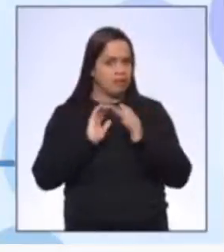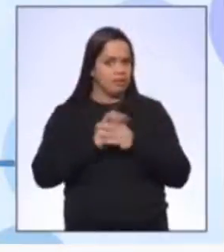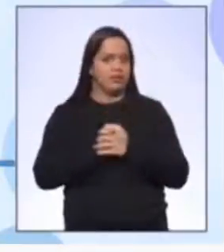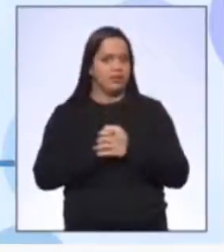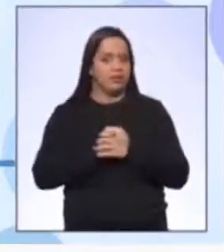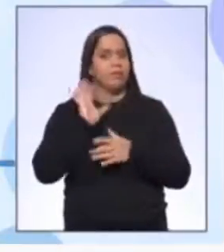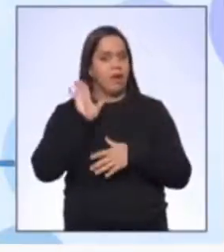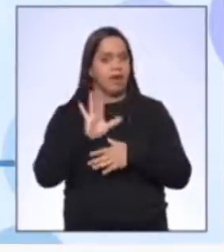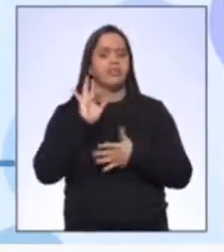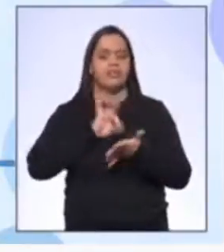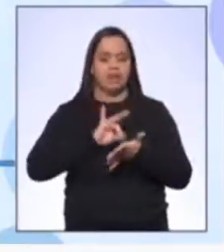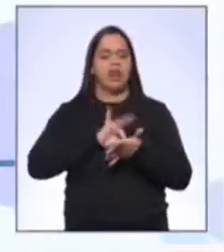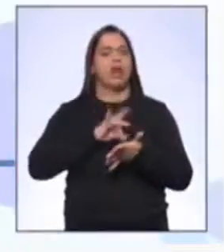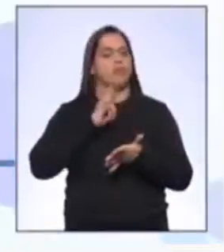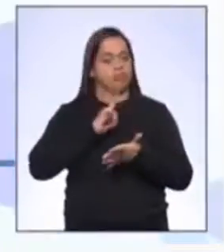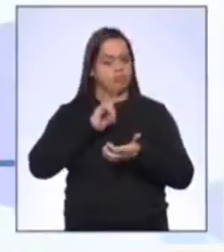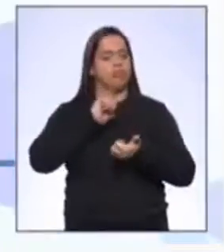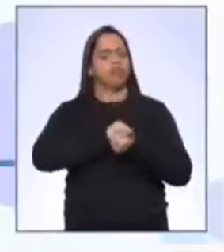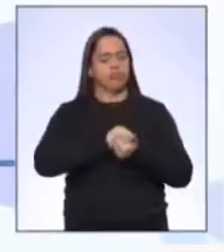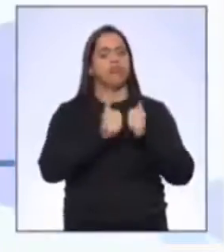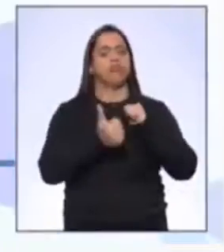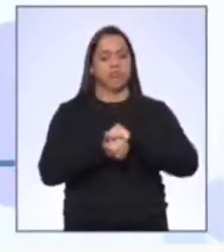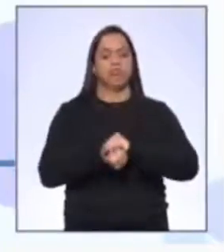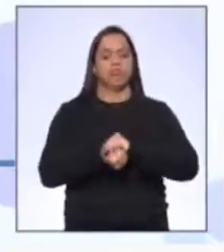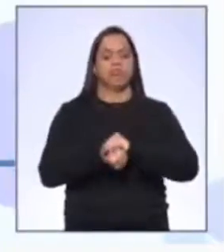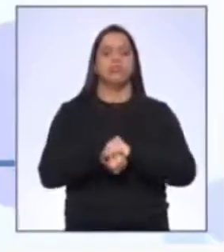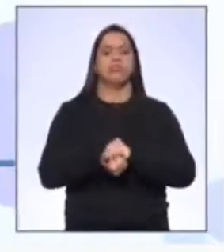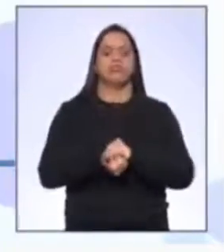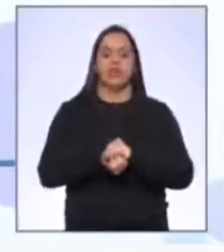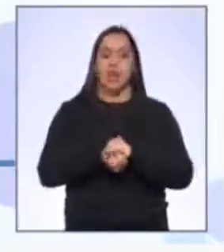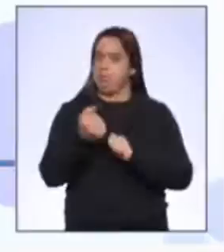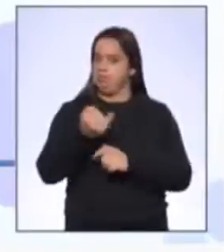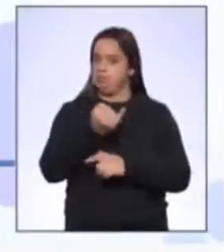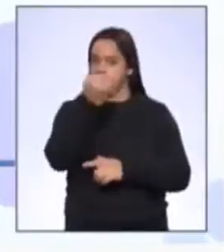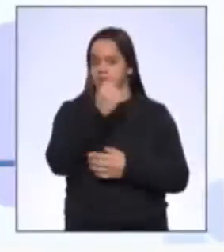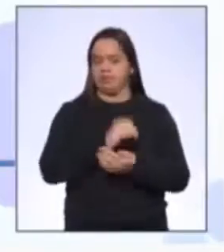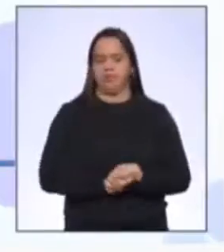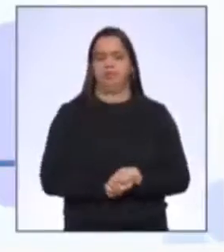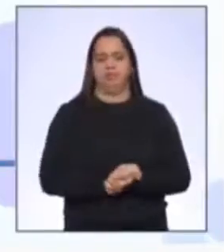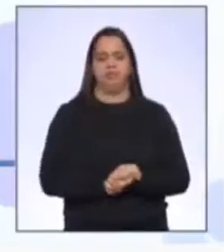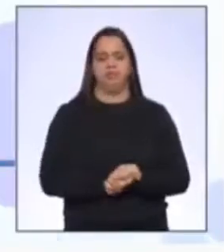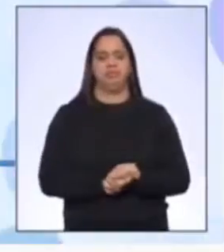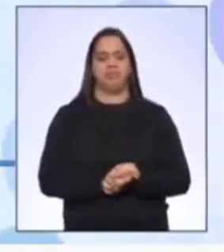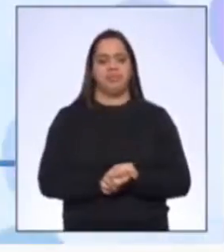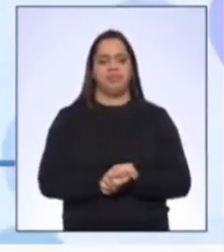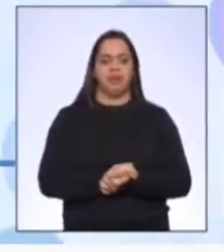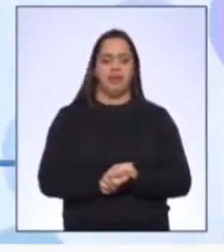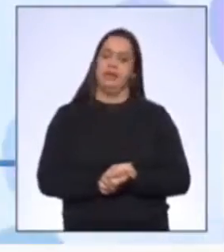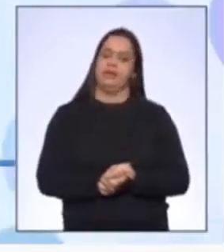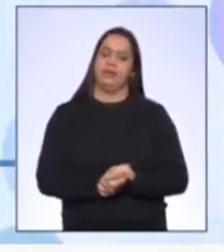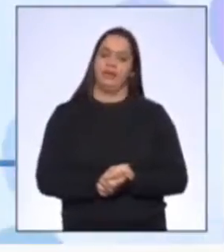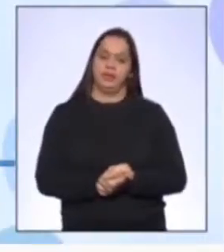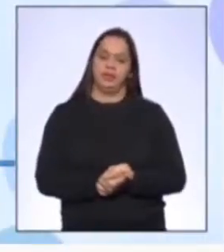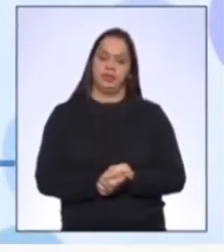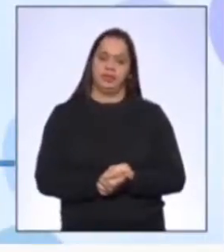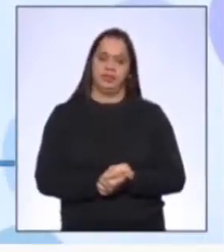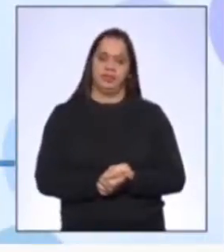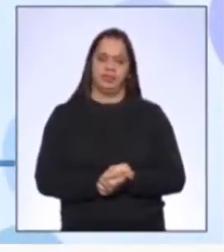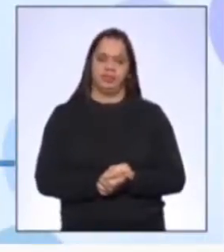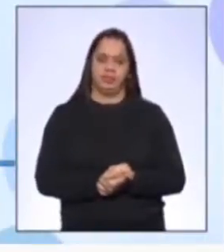maneira mas realmente existe adaptação adaptação ela é fundamental i